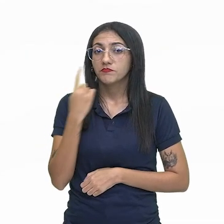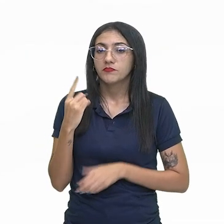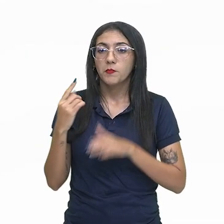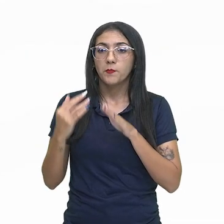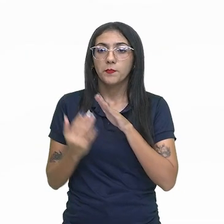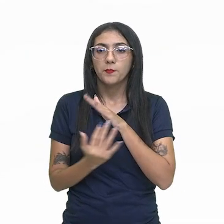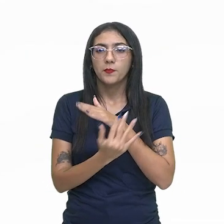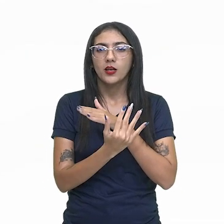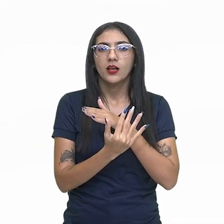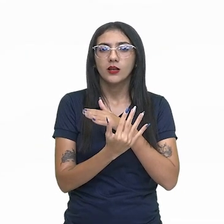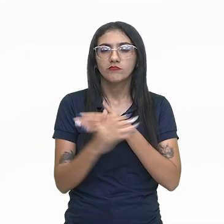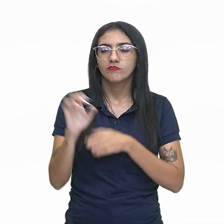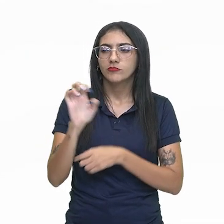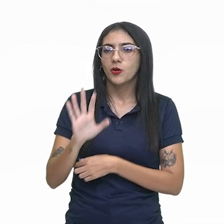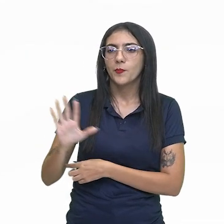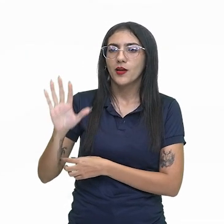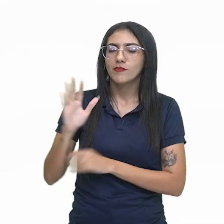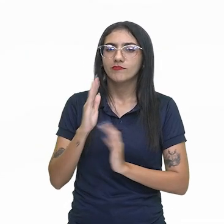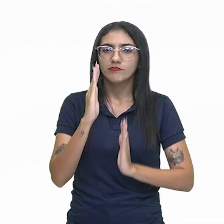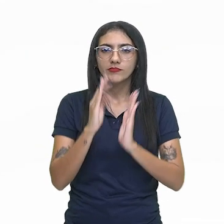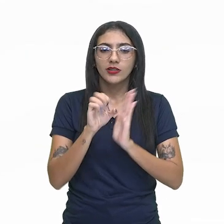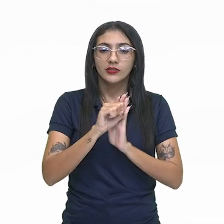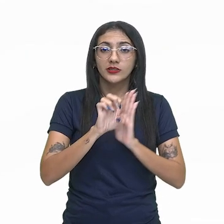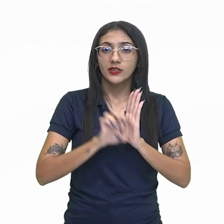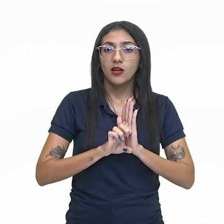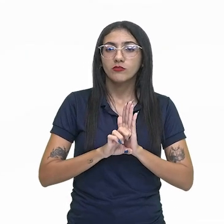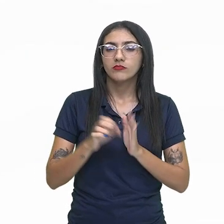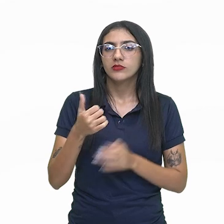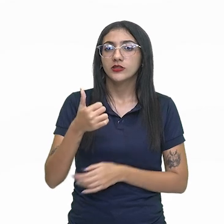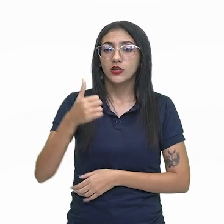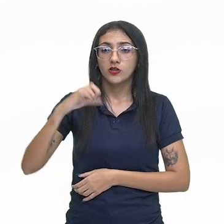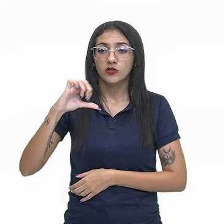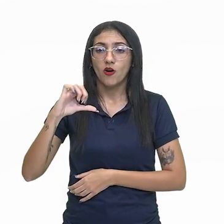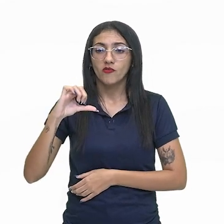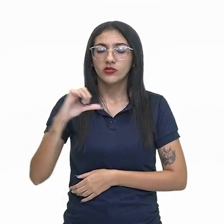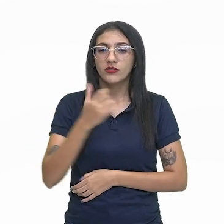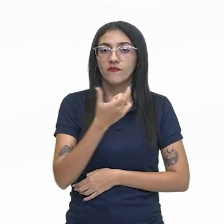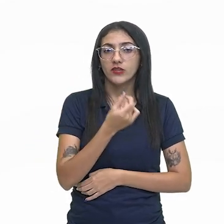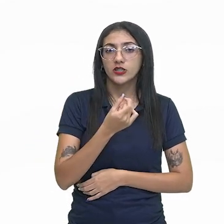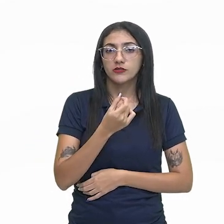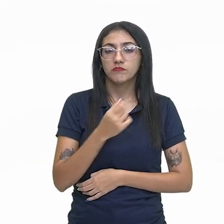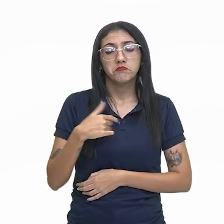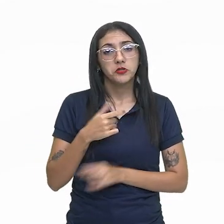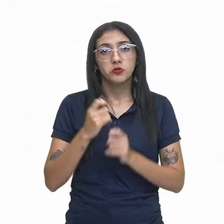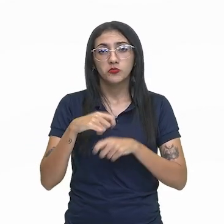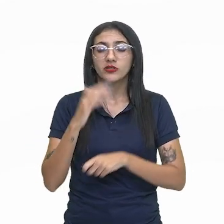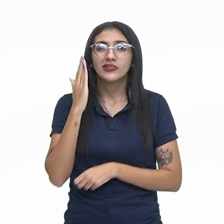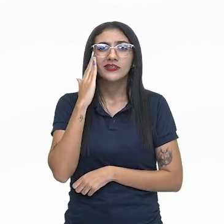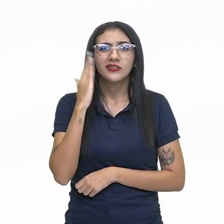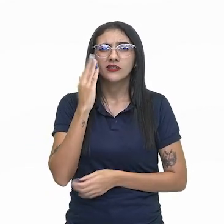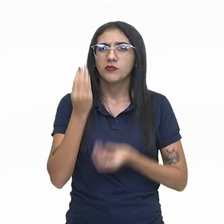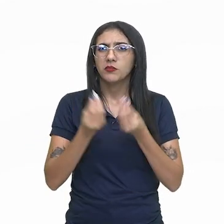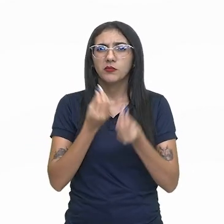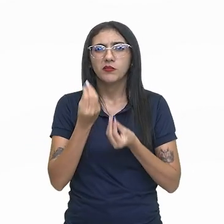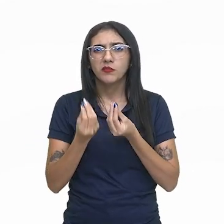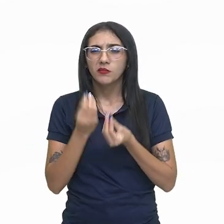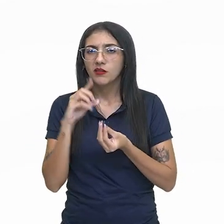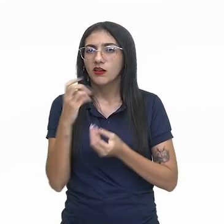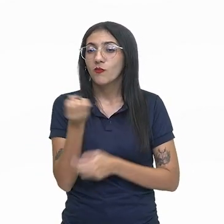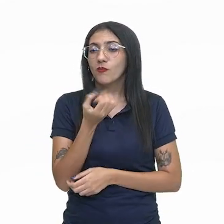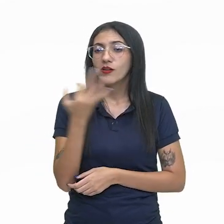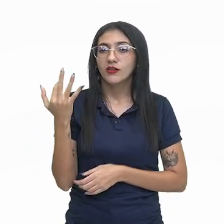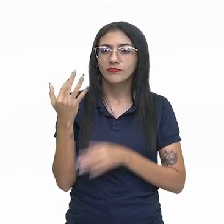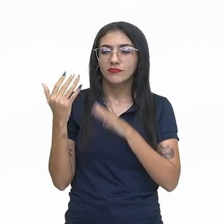europeia durante os séculos XIX e século XX, até mesmo para a gente entender esse fluxo migratório, porque a